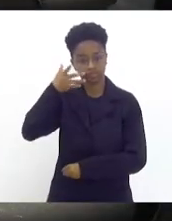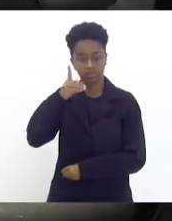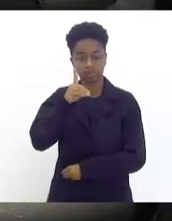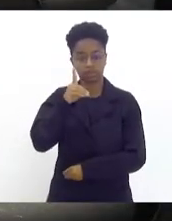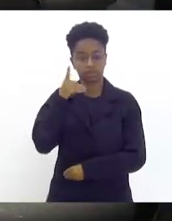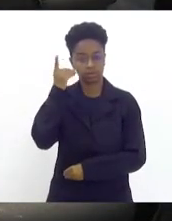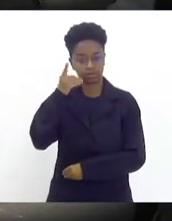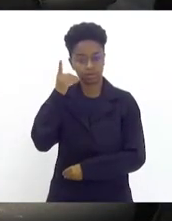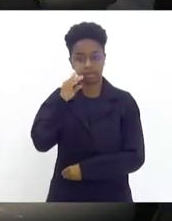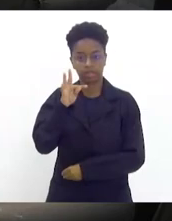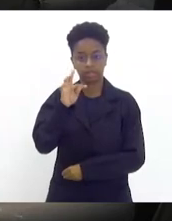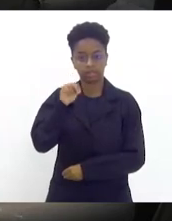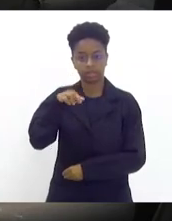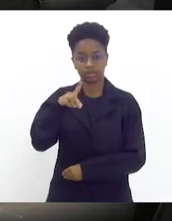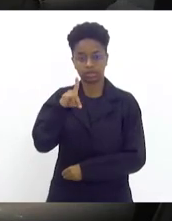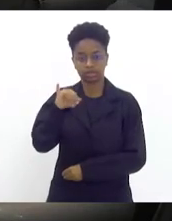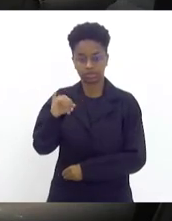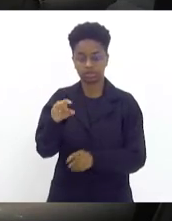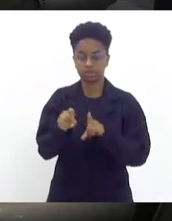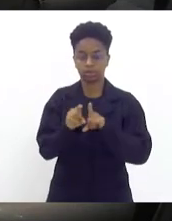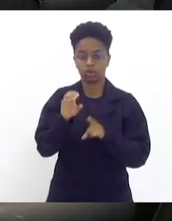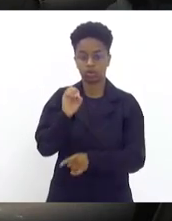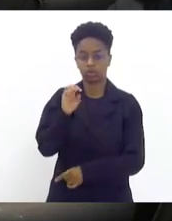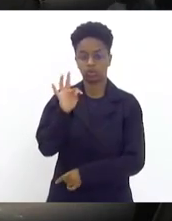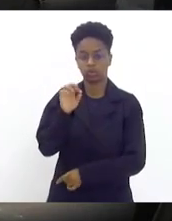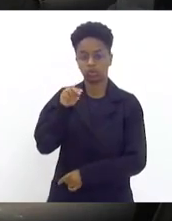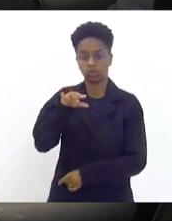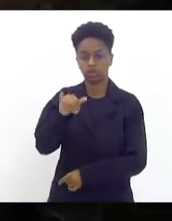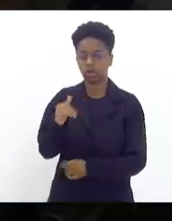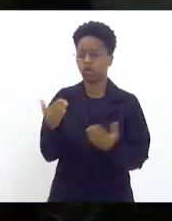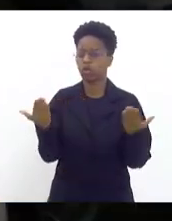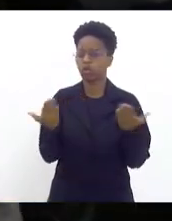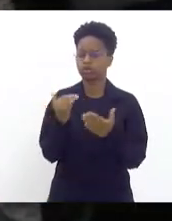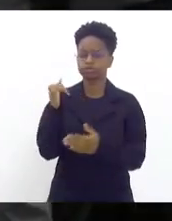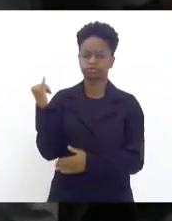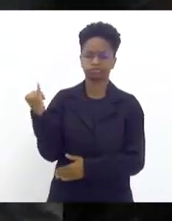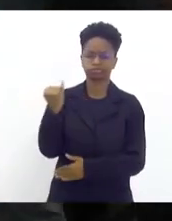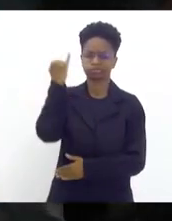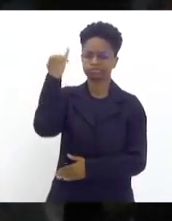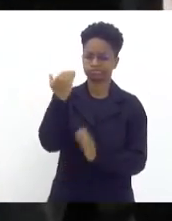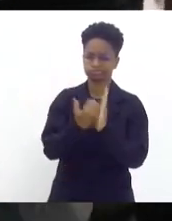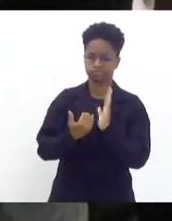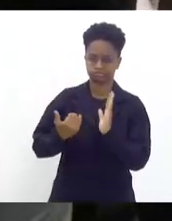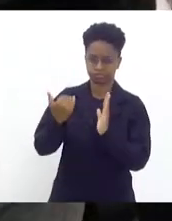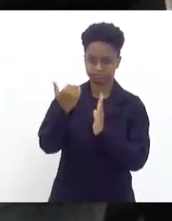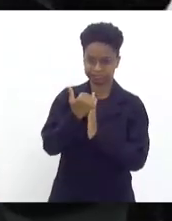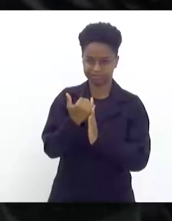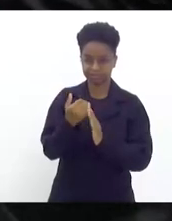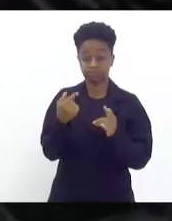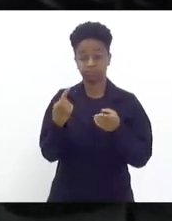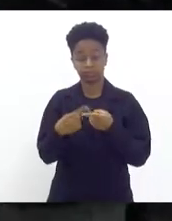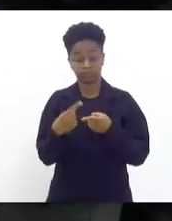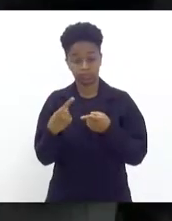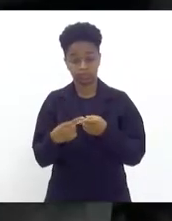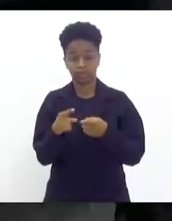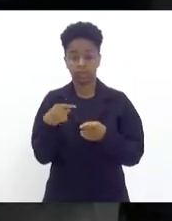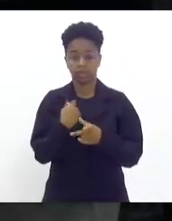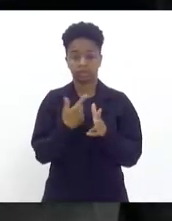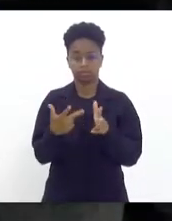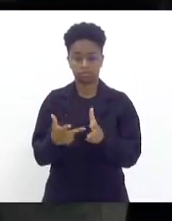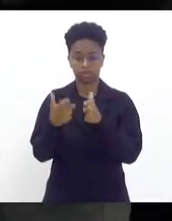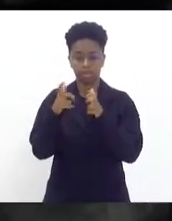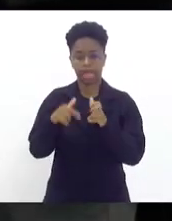Tande do deputado Antônio de Paula audiência pública hoje de suma importância visto que trata-se de crime